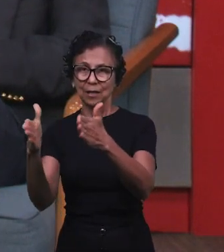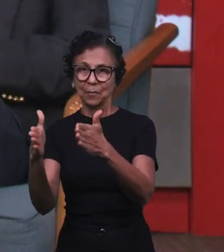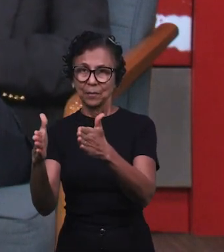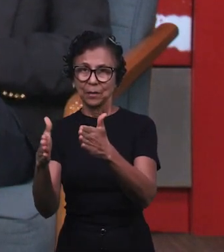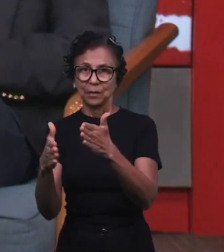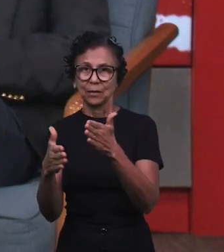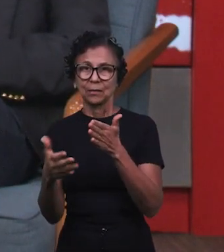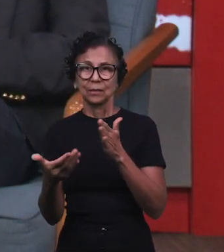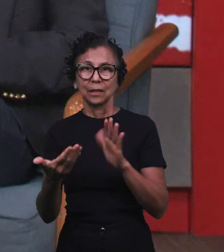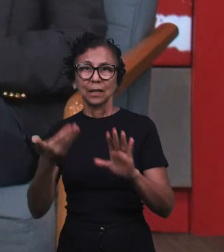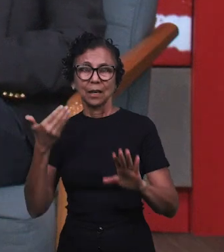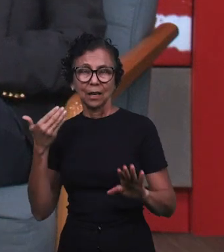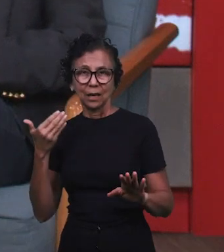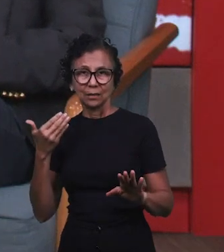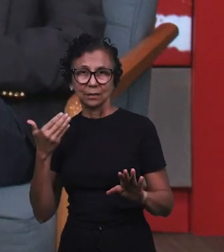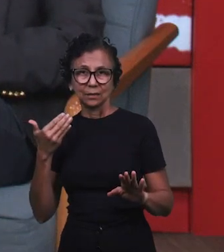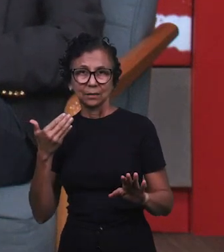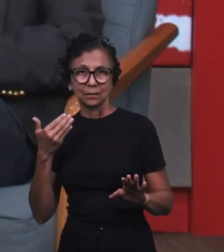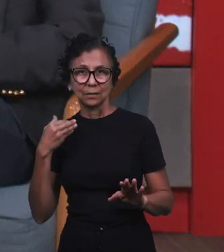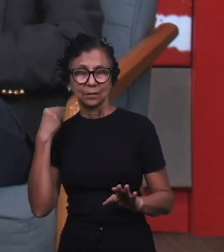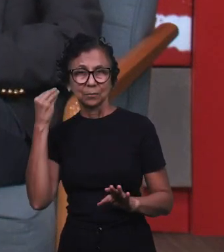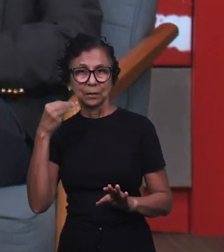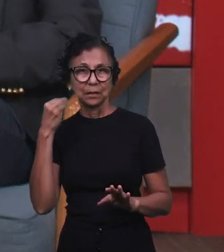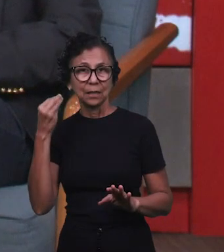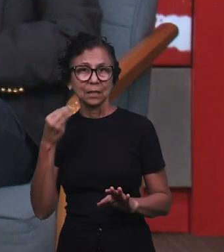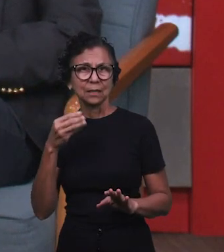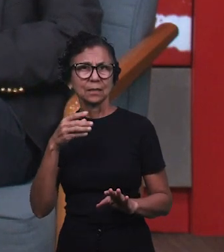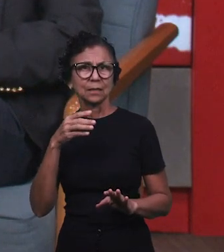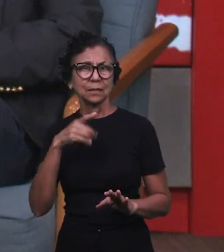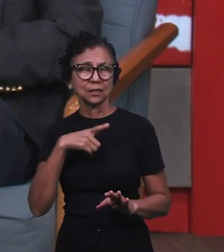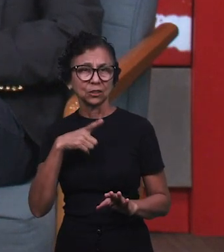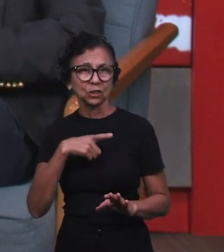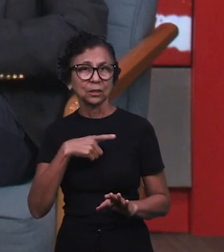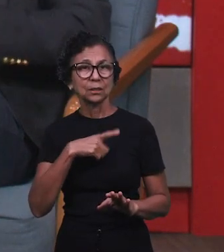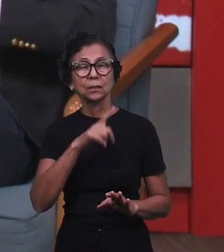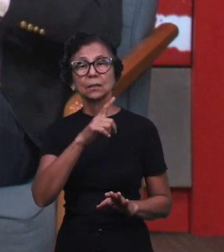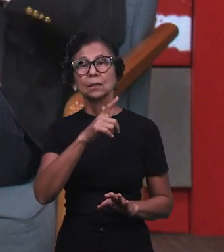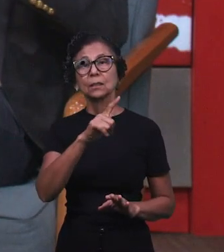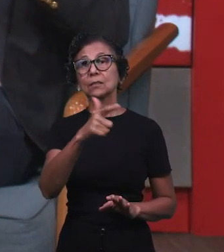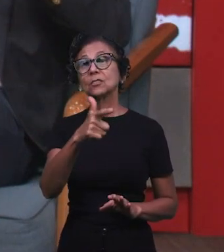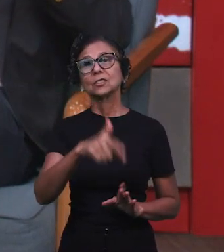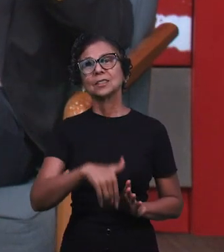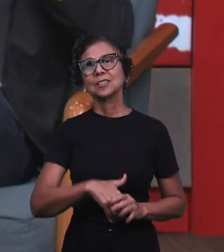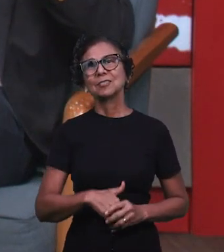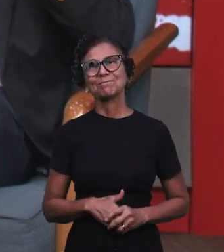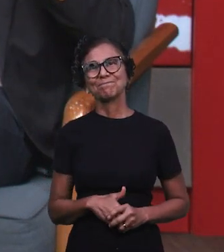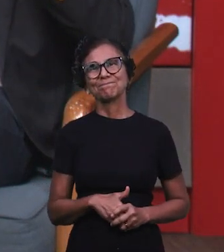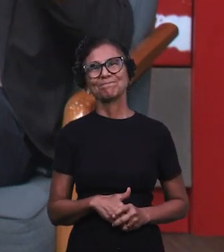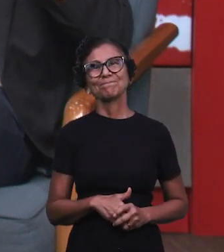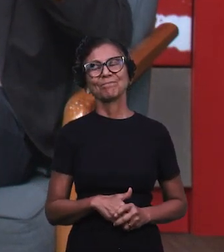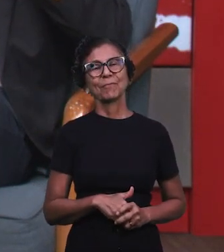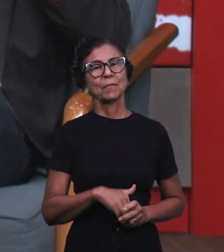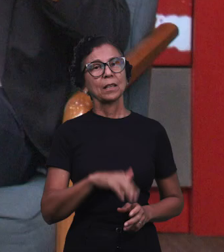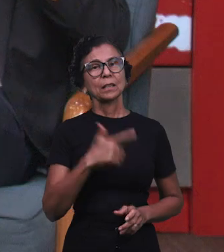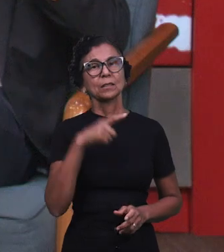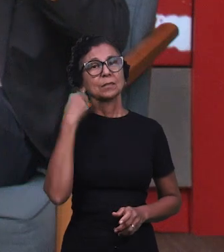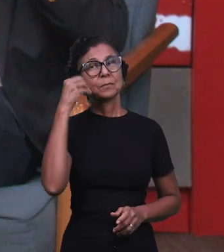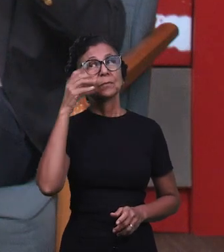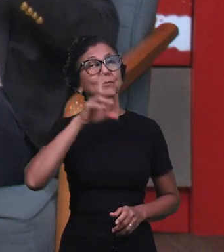diferente. Porque agora ele falava uma palavra baseada naquilo que ele estava